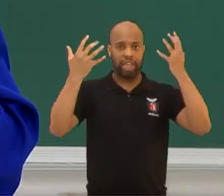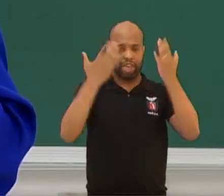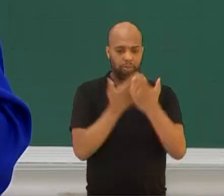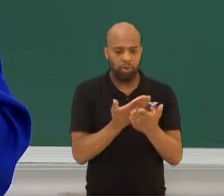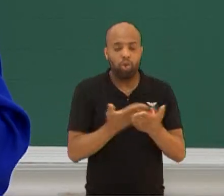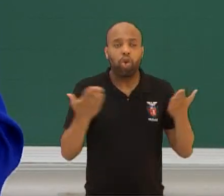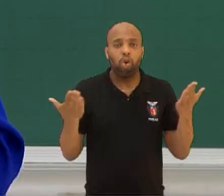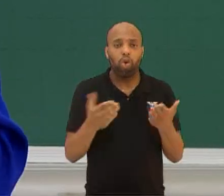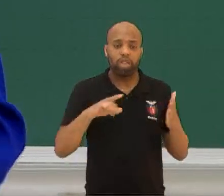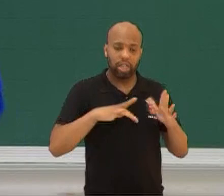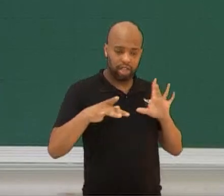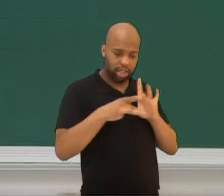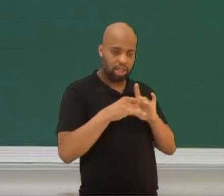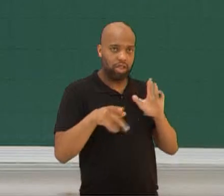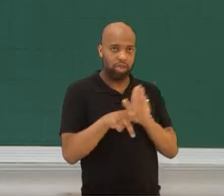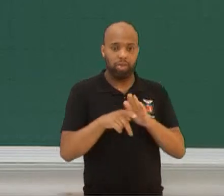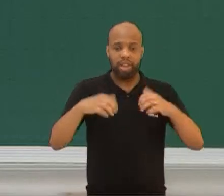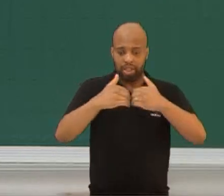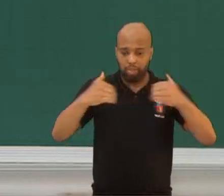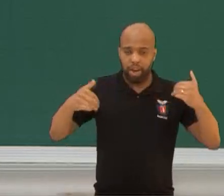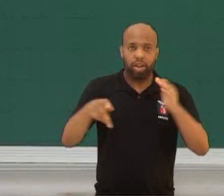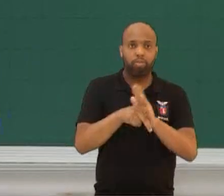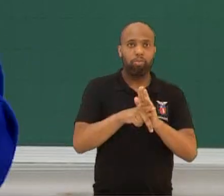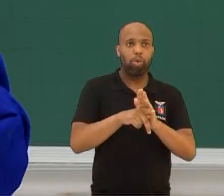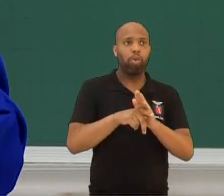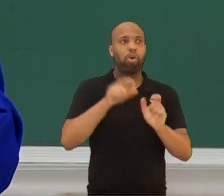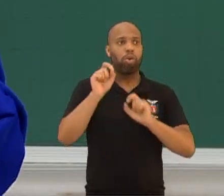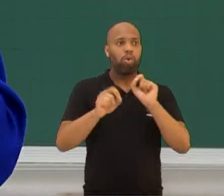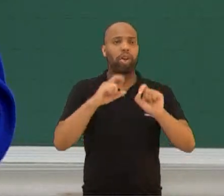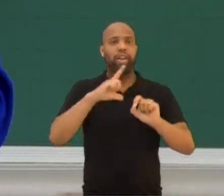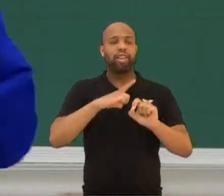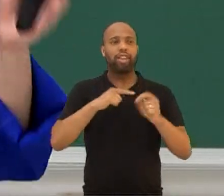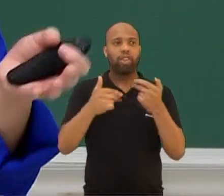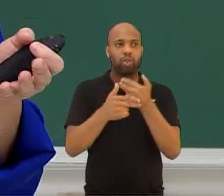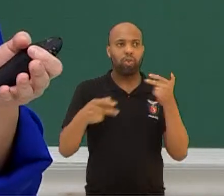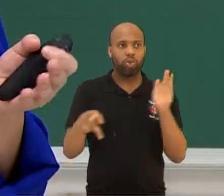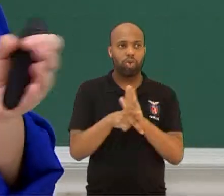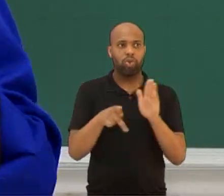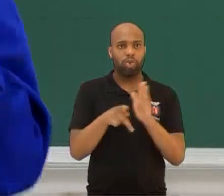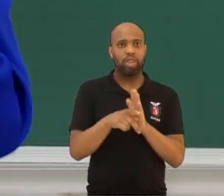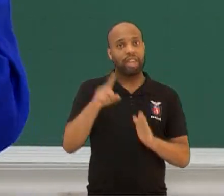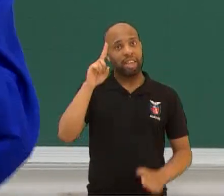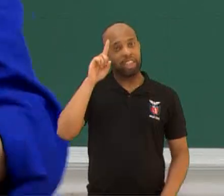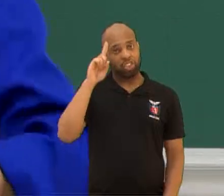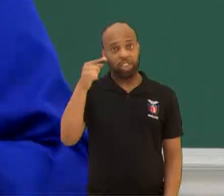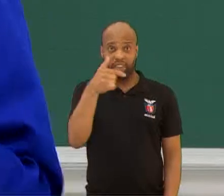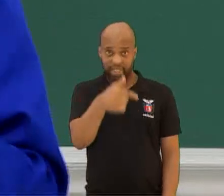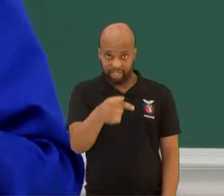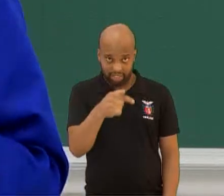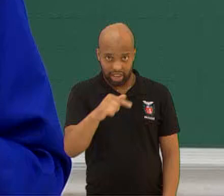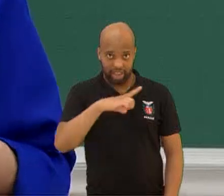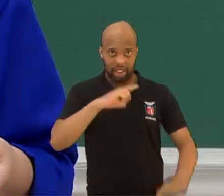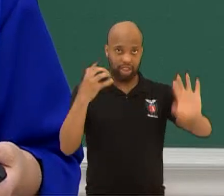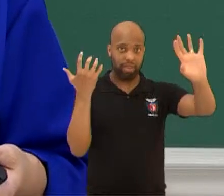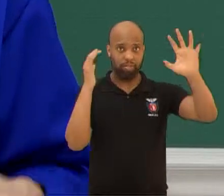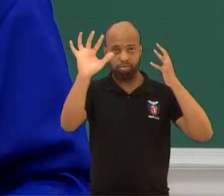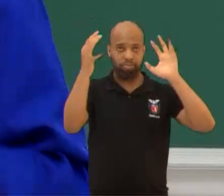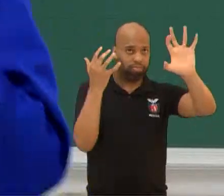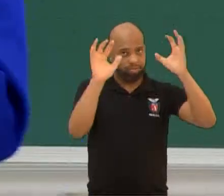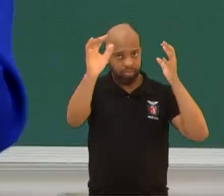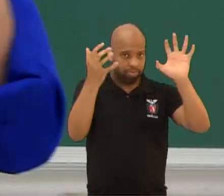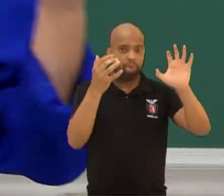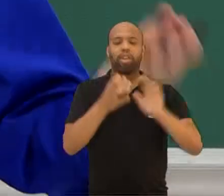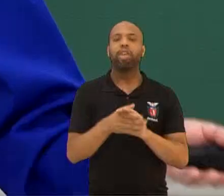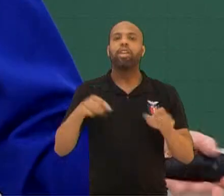atrela muito à divisão entre aspectos de tempo, que são aquelas medidas no máximo de 7 dias, onde você tem a previsão